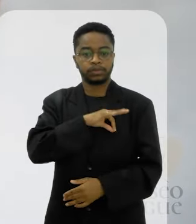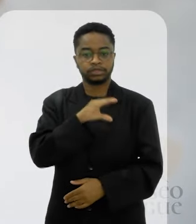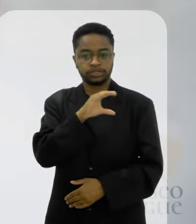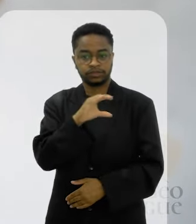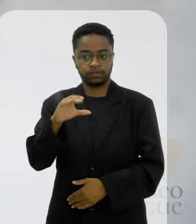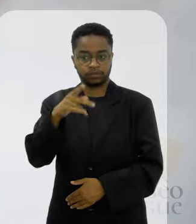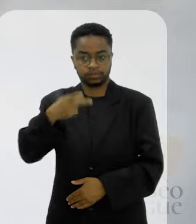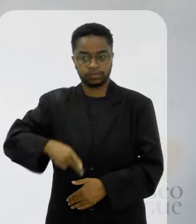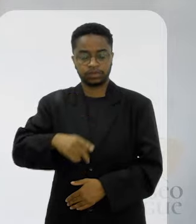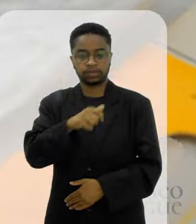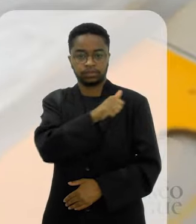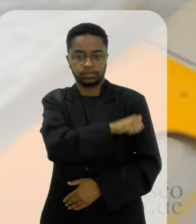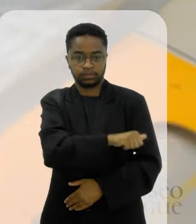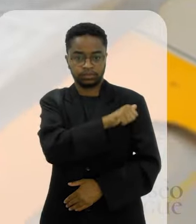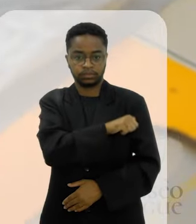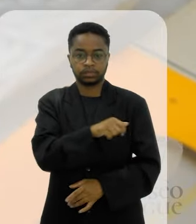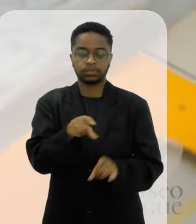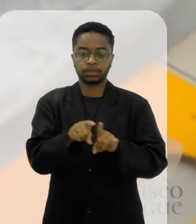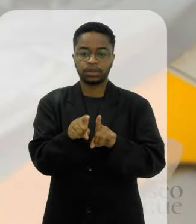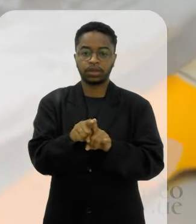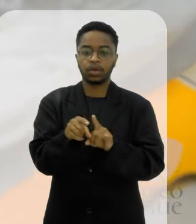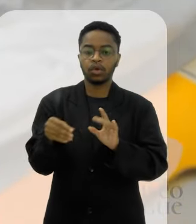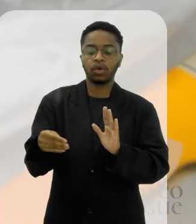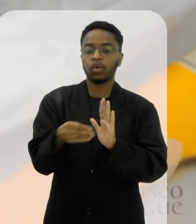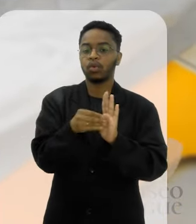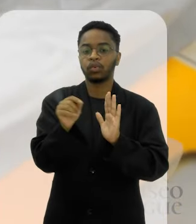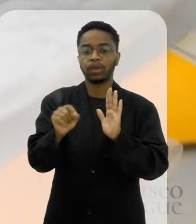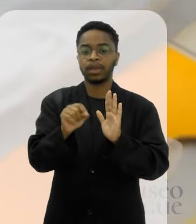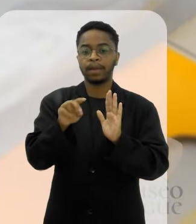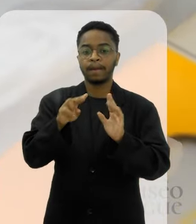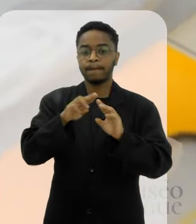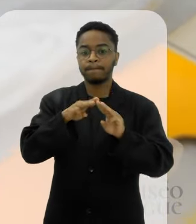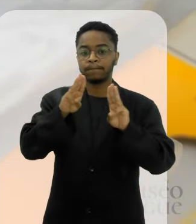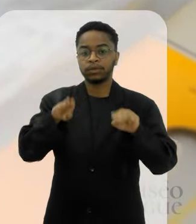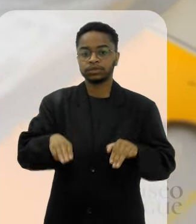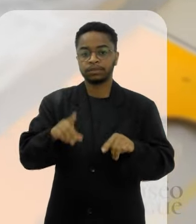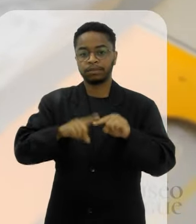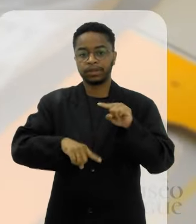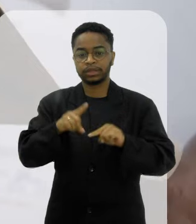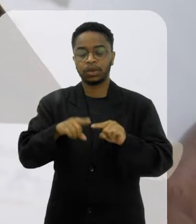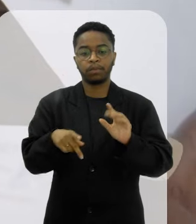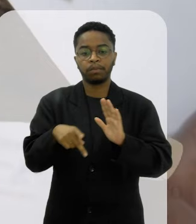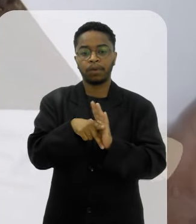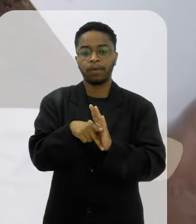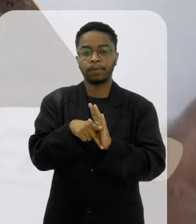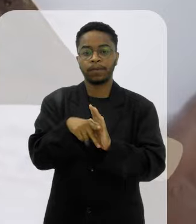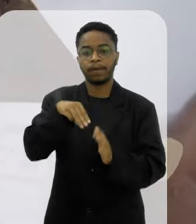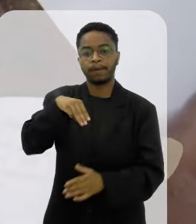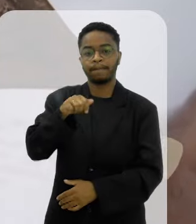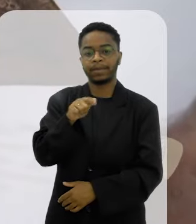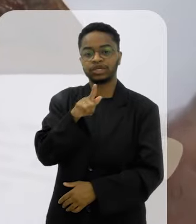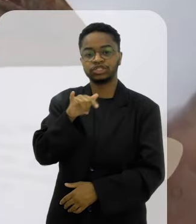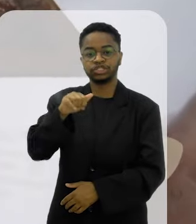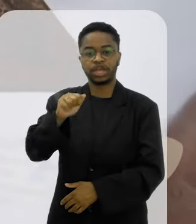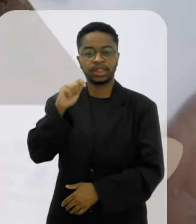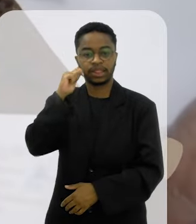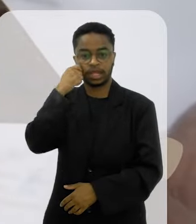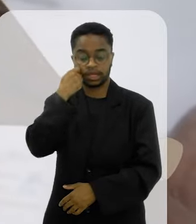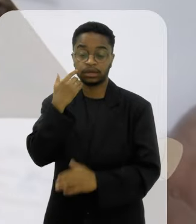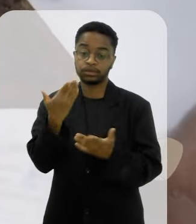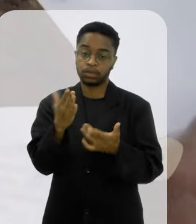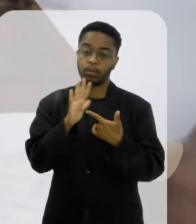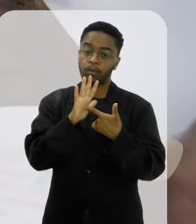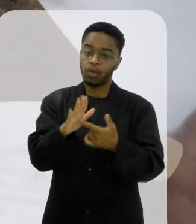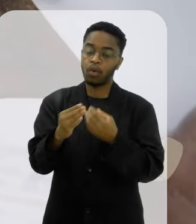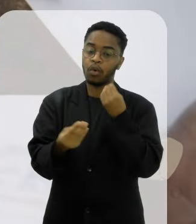do Estado do Rio de Janeiro, de uma forma classificada como museu peças de magia negra, né, o que